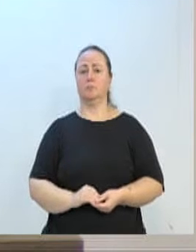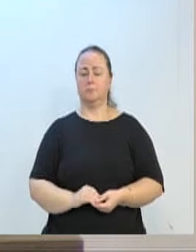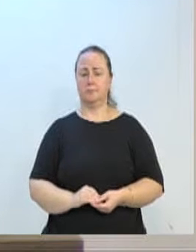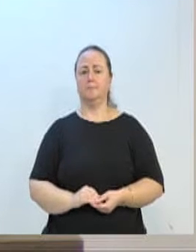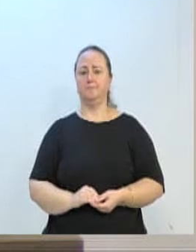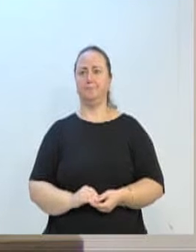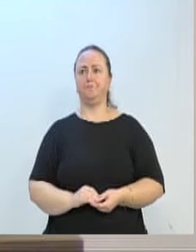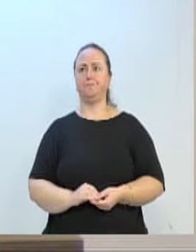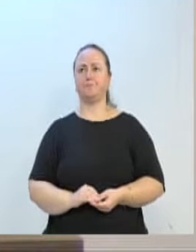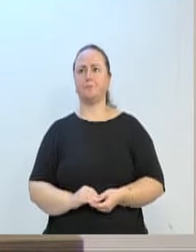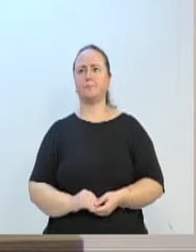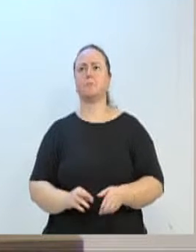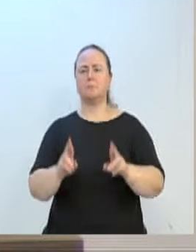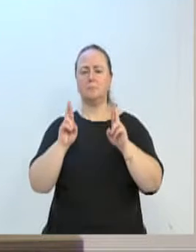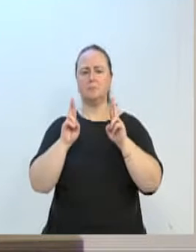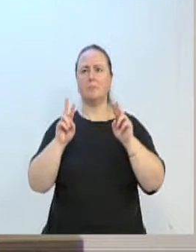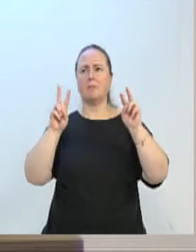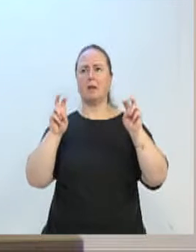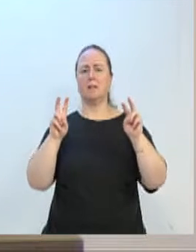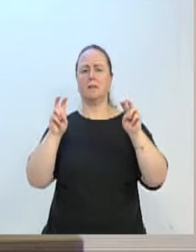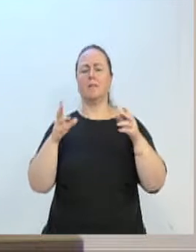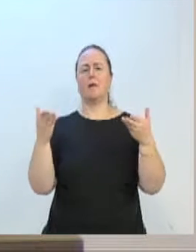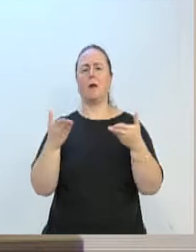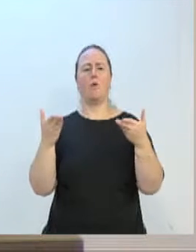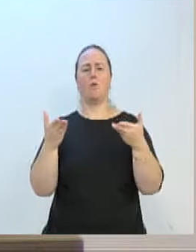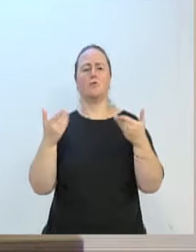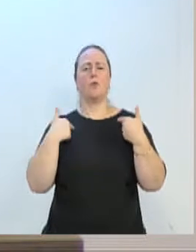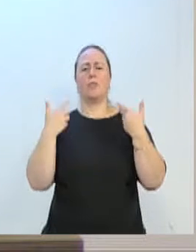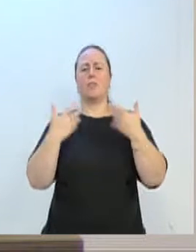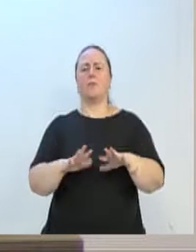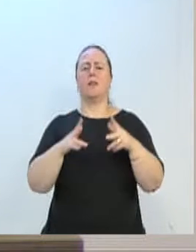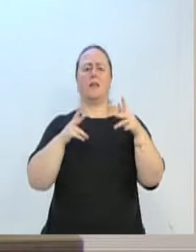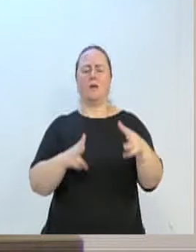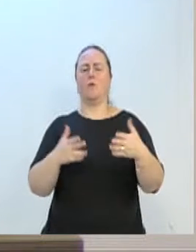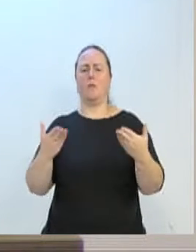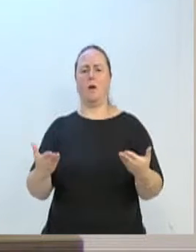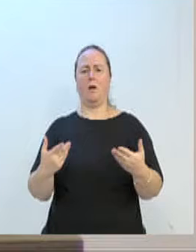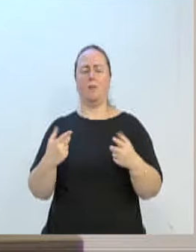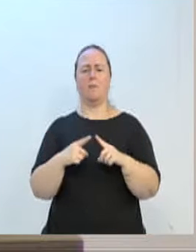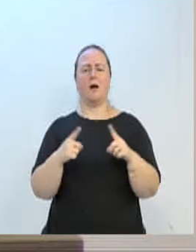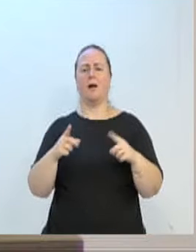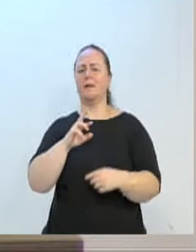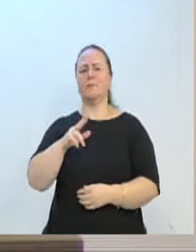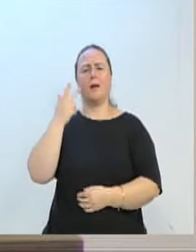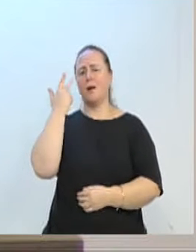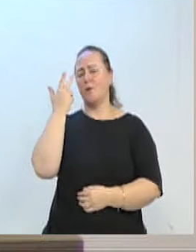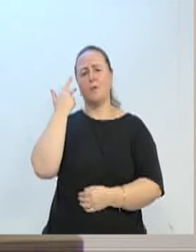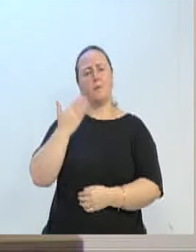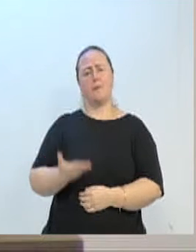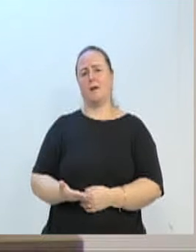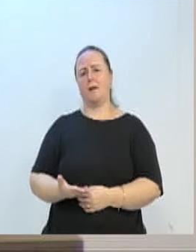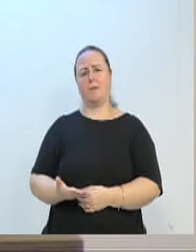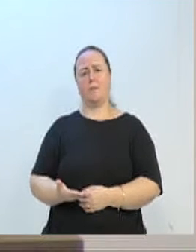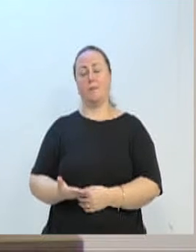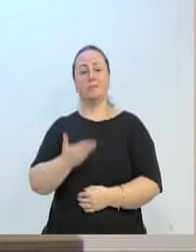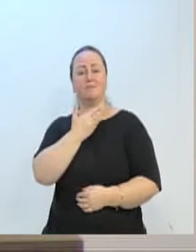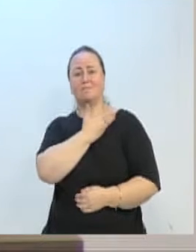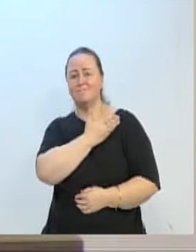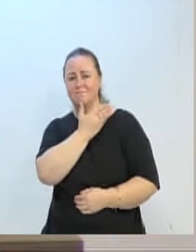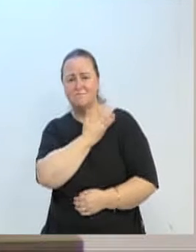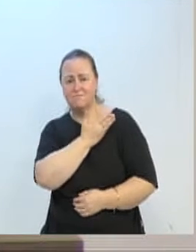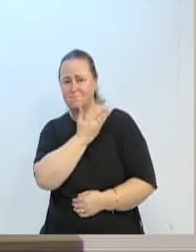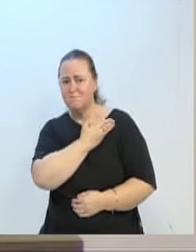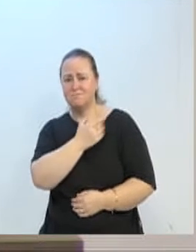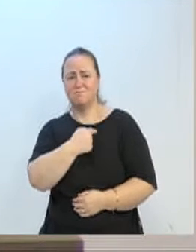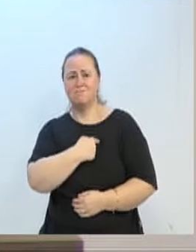outras coisas. Mas não é possível, pois não é possível aceitar como normal o que temos visto, Jorge Mazzetti, em nossa cidade, praticado por pessoas que